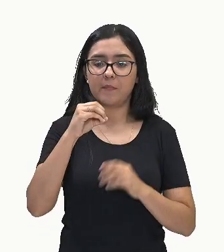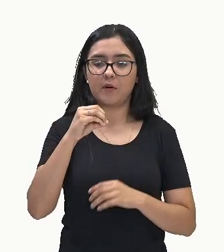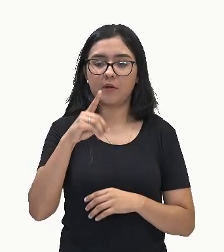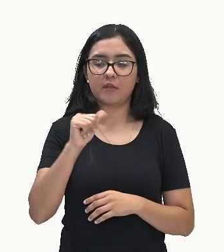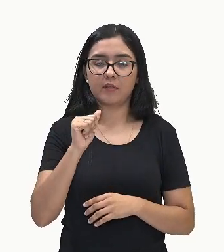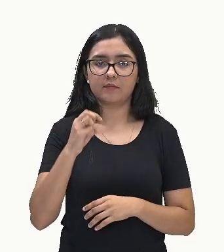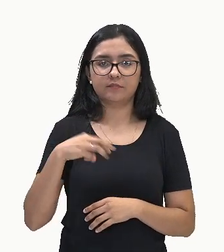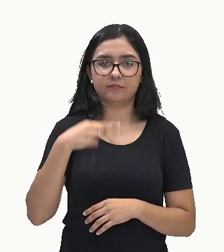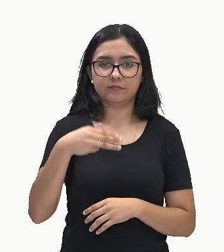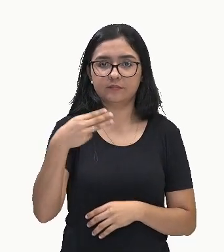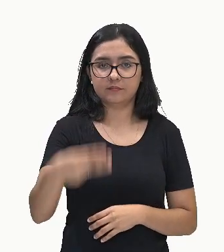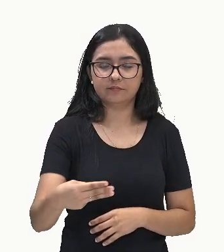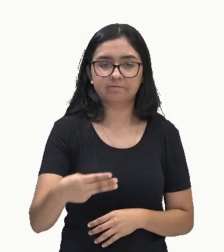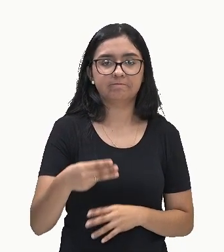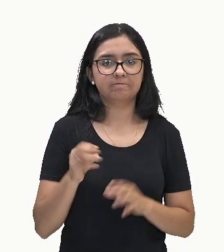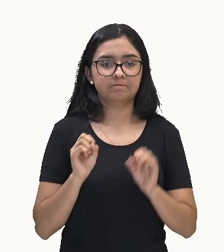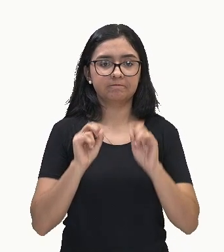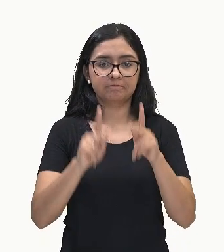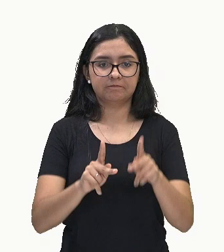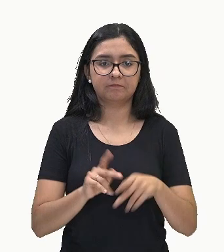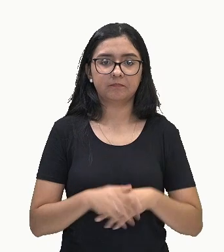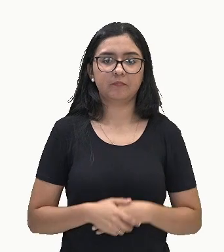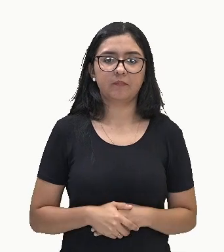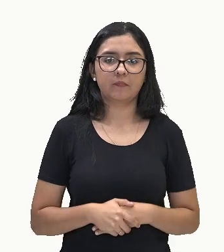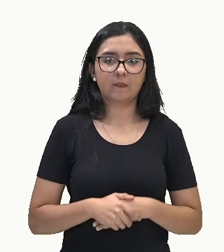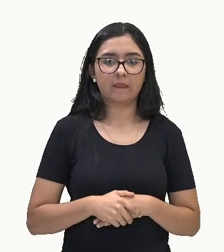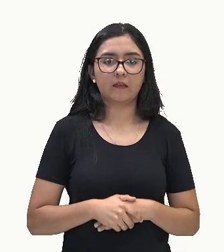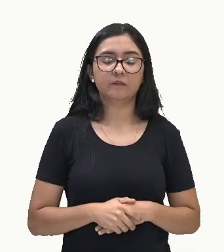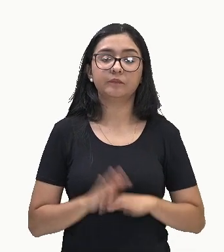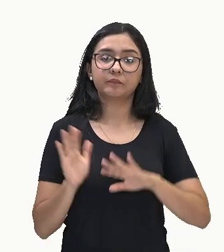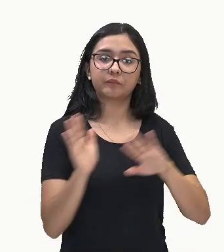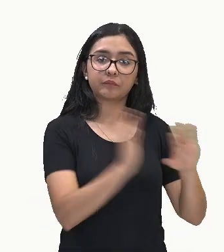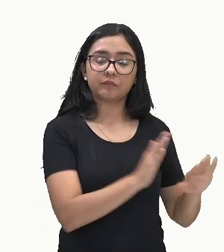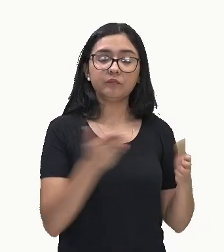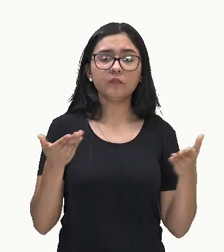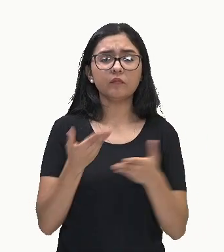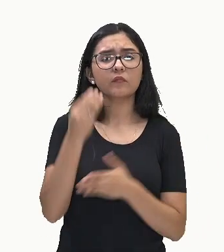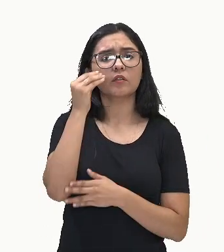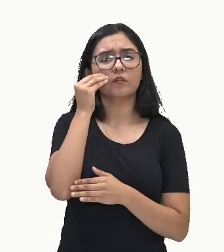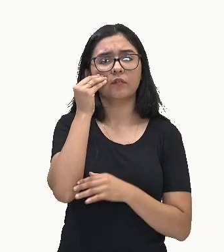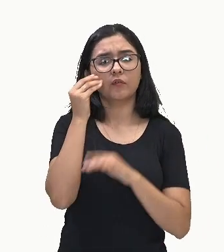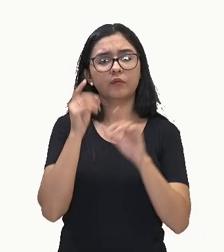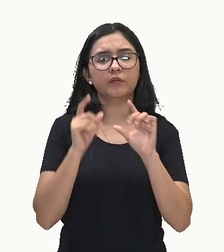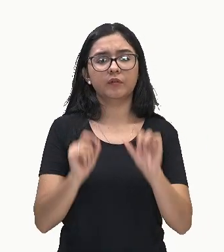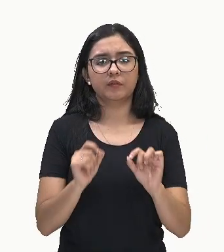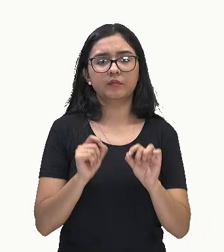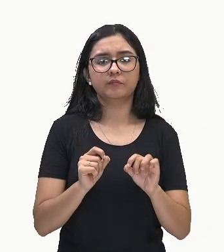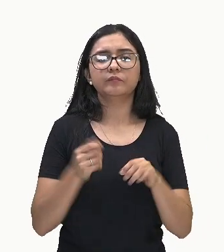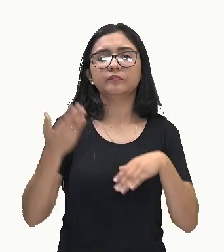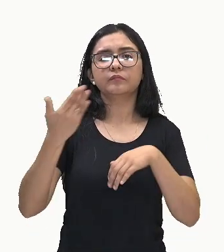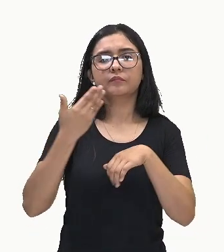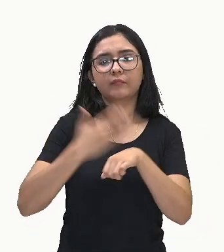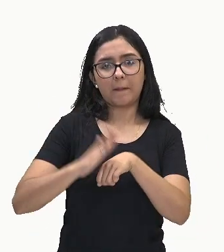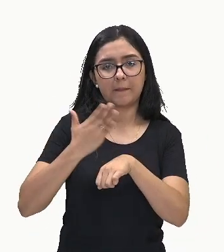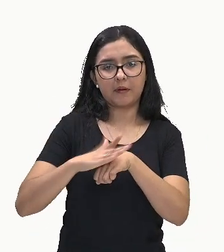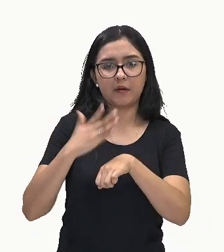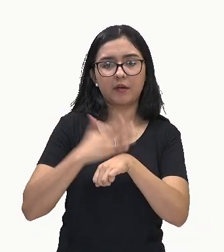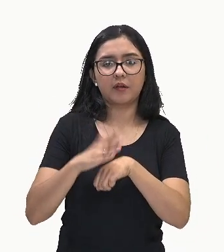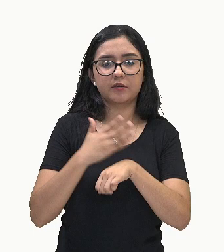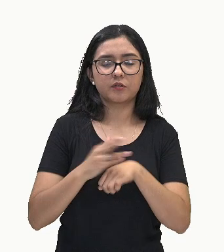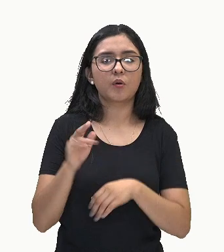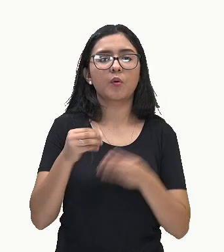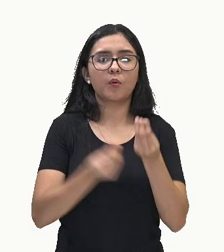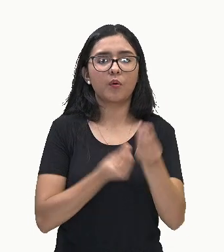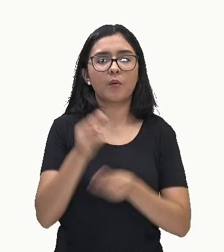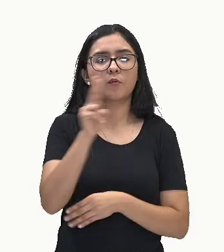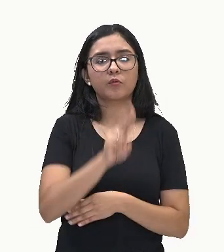certo muito bem agora nós vamos ver aí as aplicações das medidas